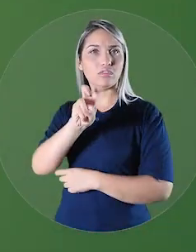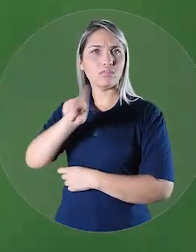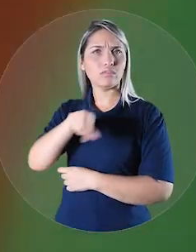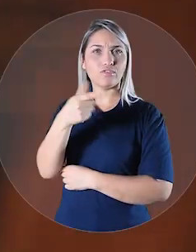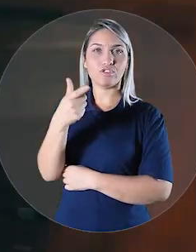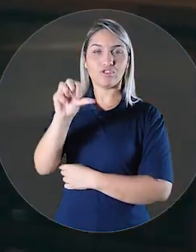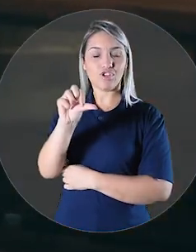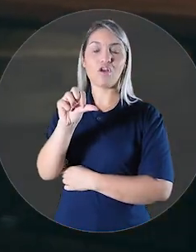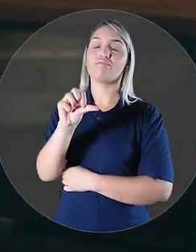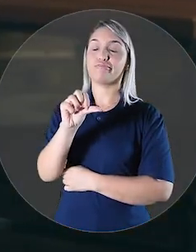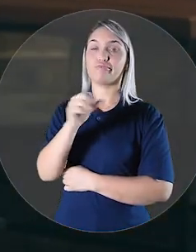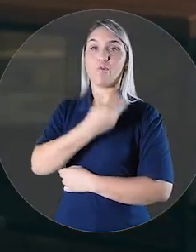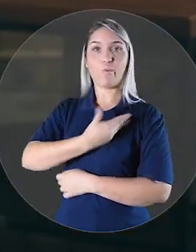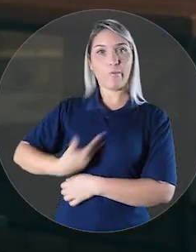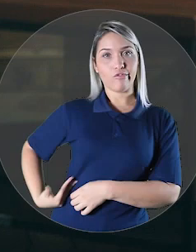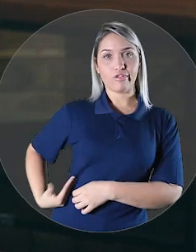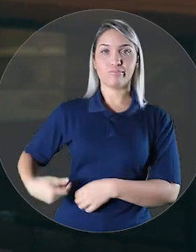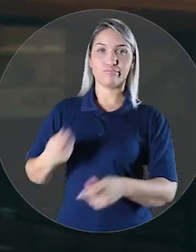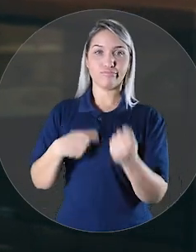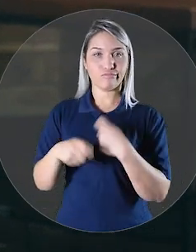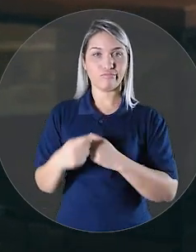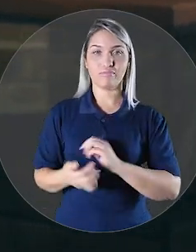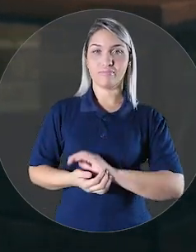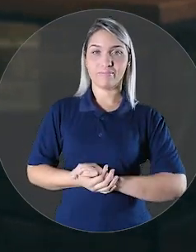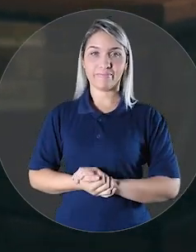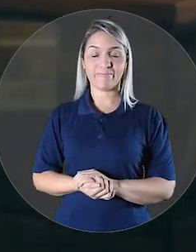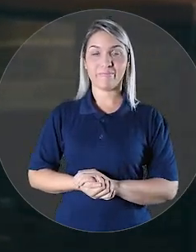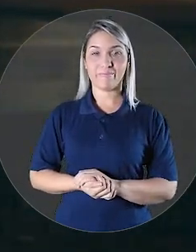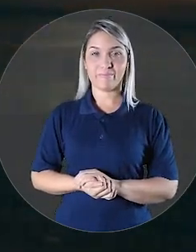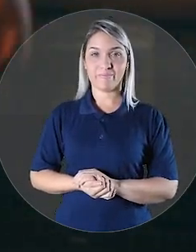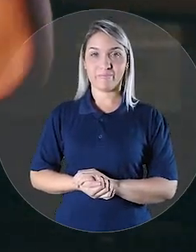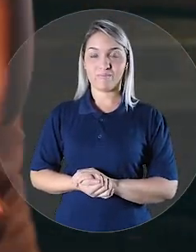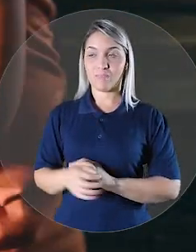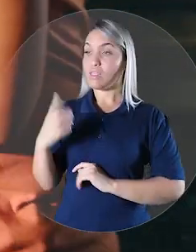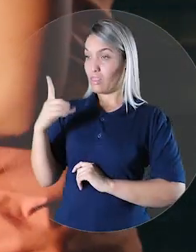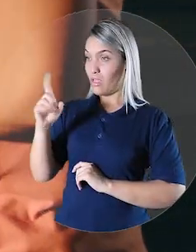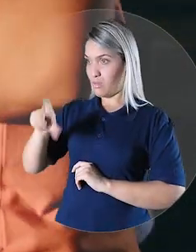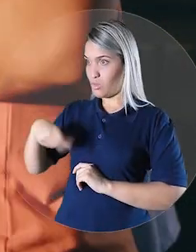já era uma economia potencial de 5 e 29 aos cofres públicos